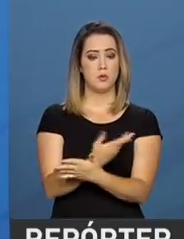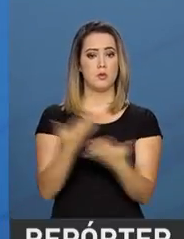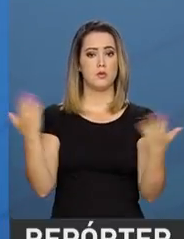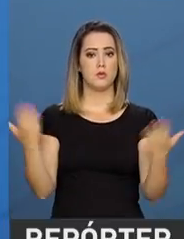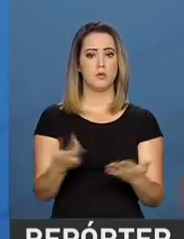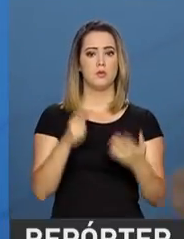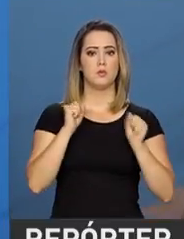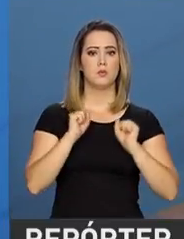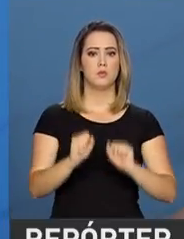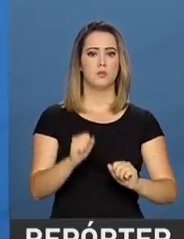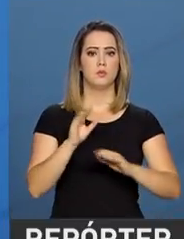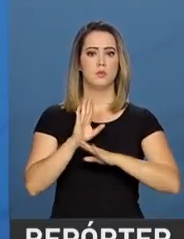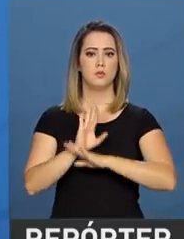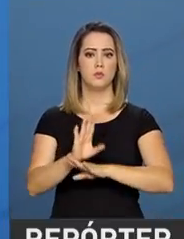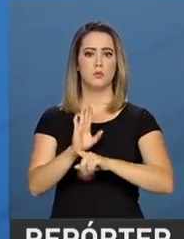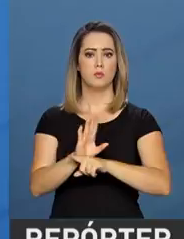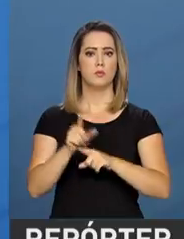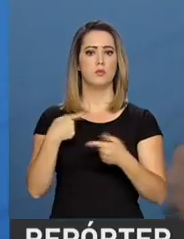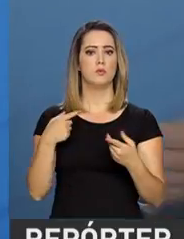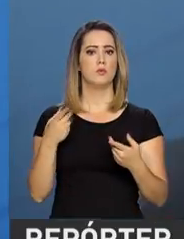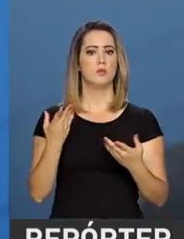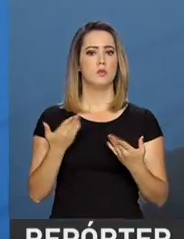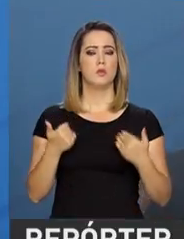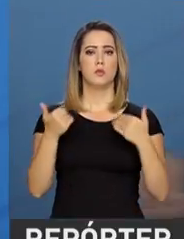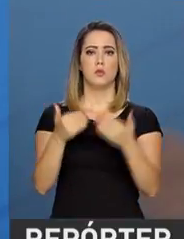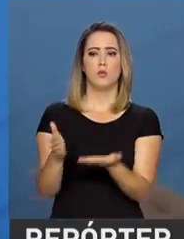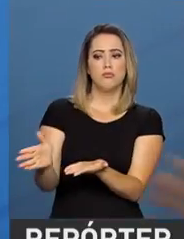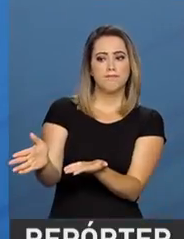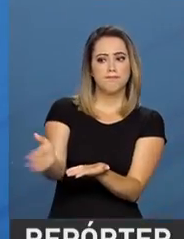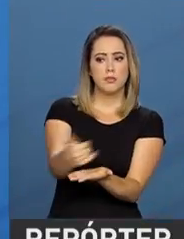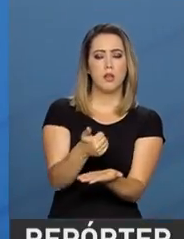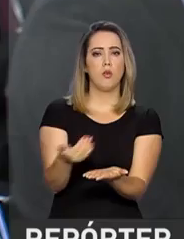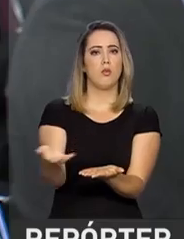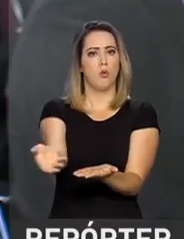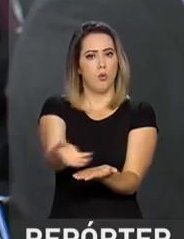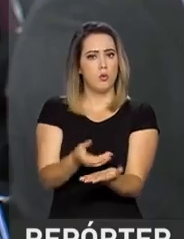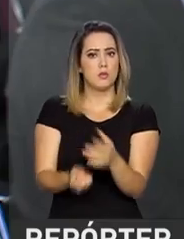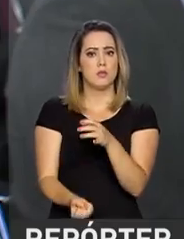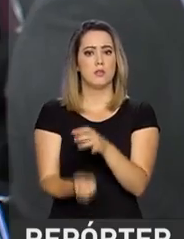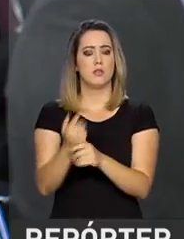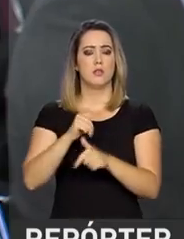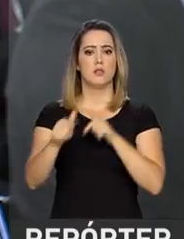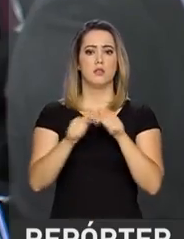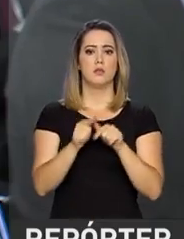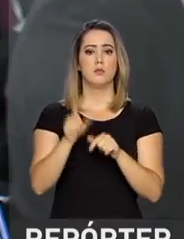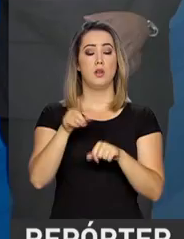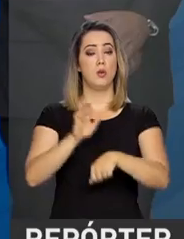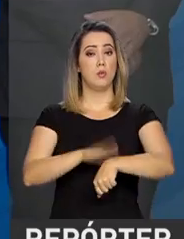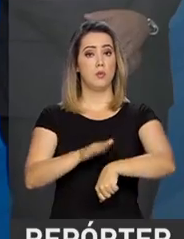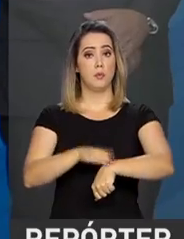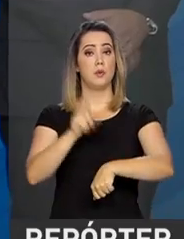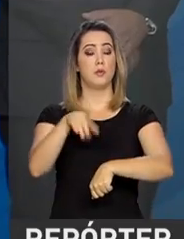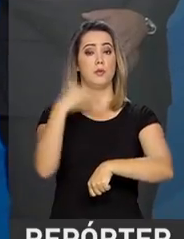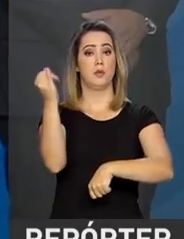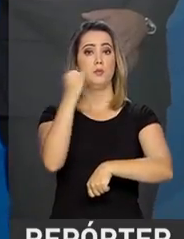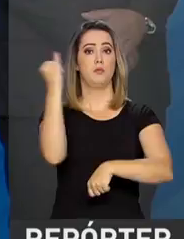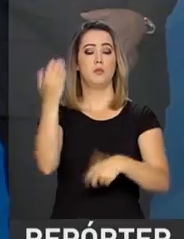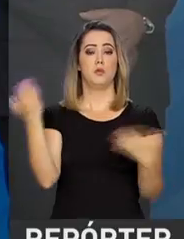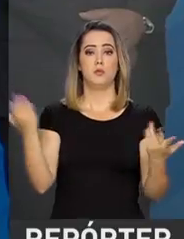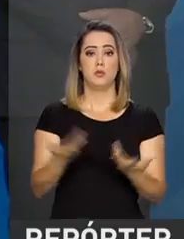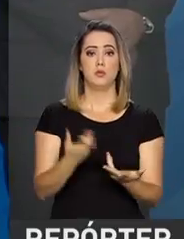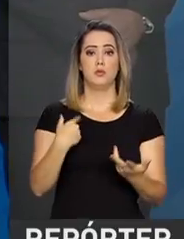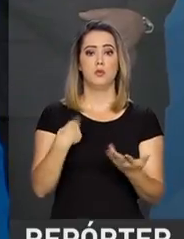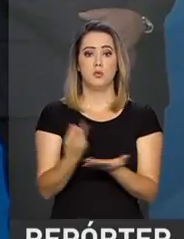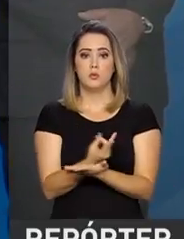que podem ajudar como um catalisador da geração de empregos. No momento, é muito importante a questão